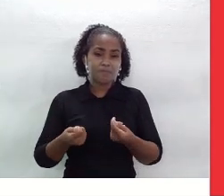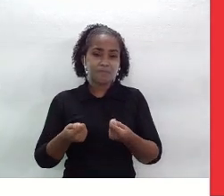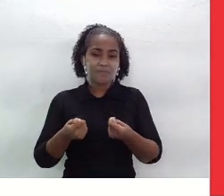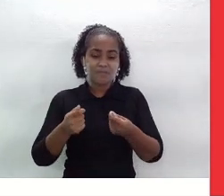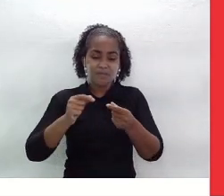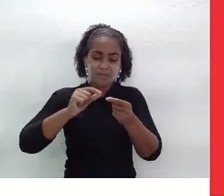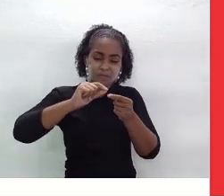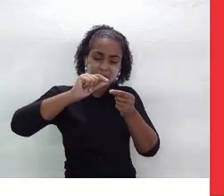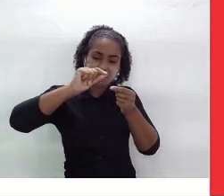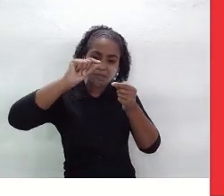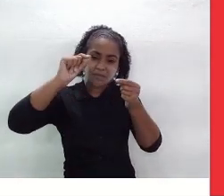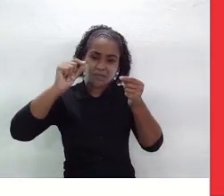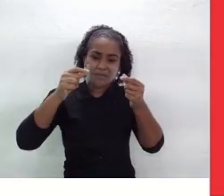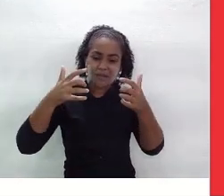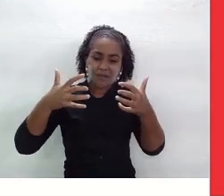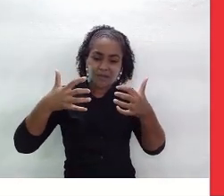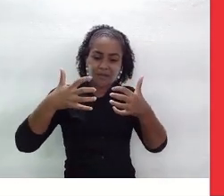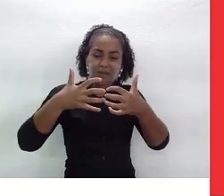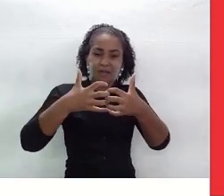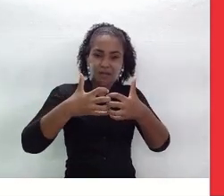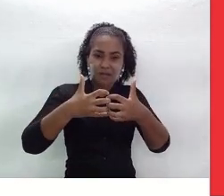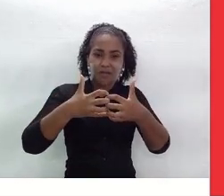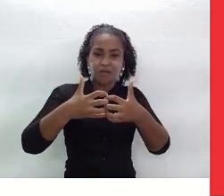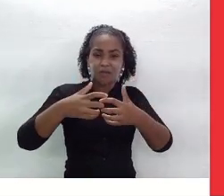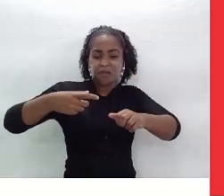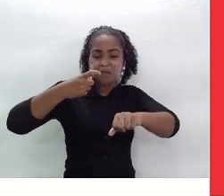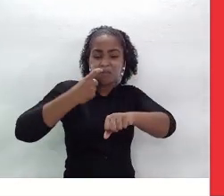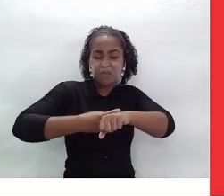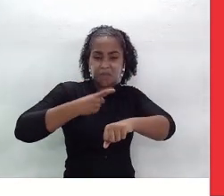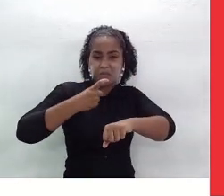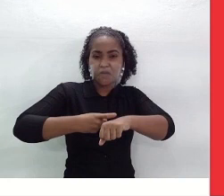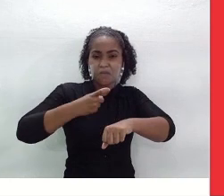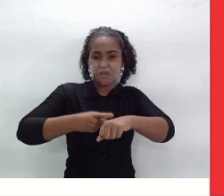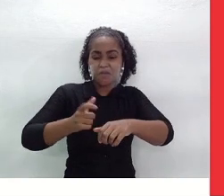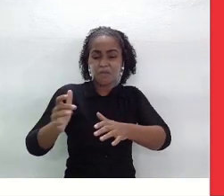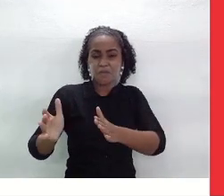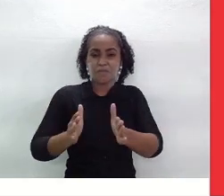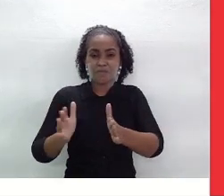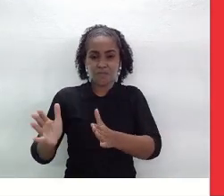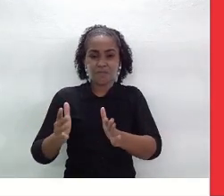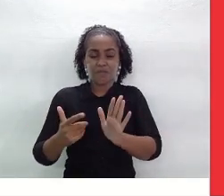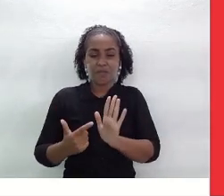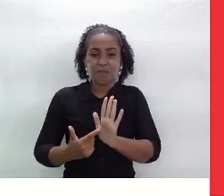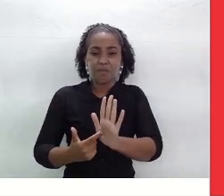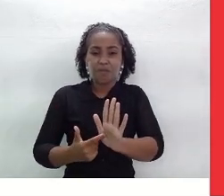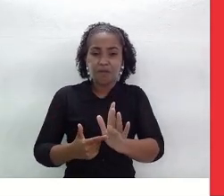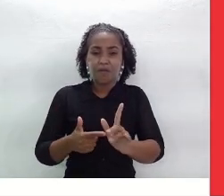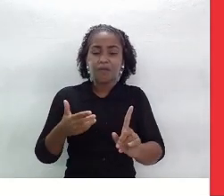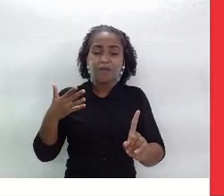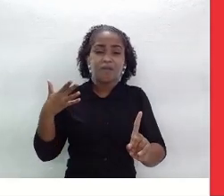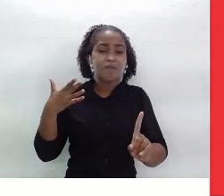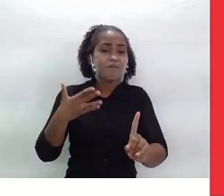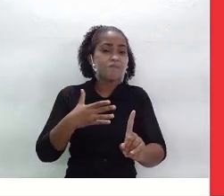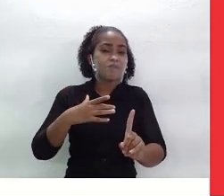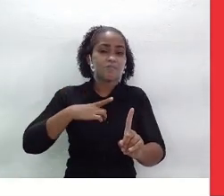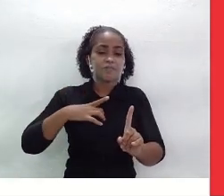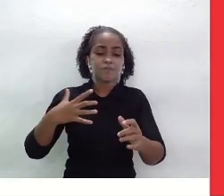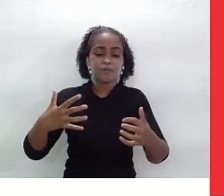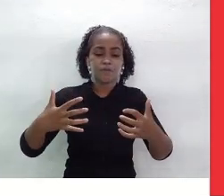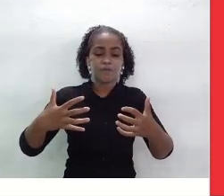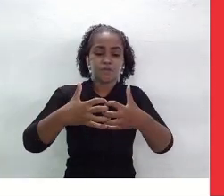estrias, né, impressas nas rochas dessa época, indicam as direções